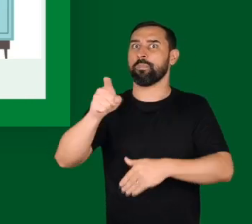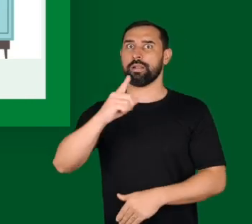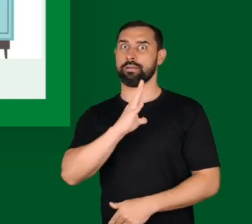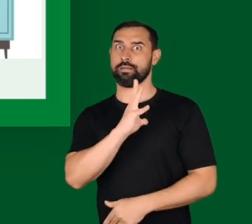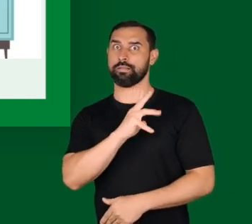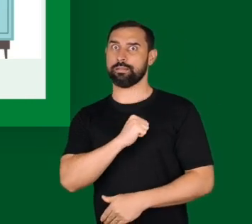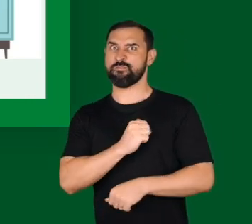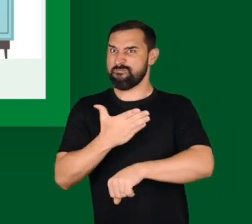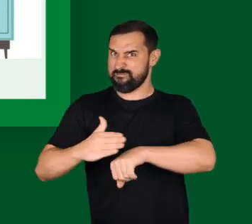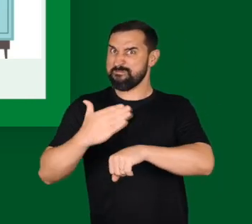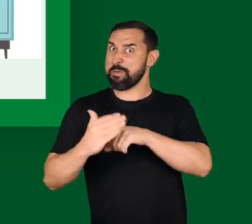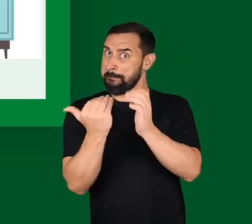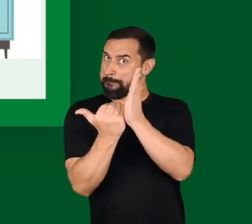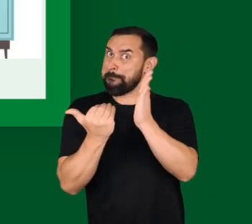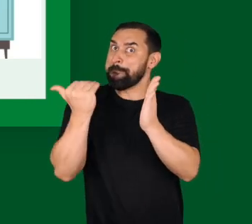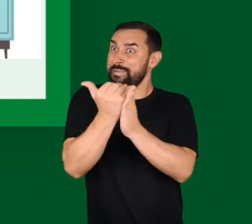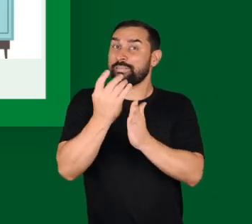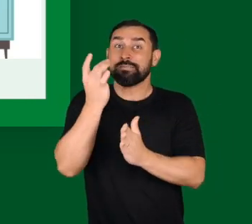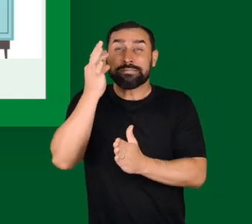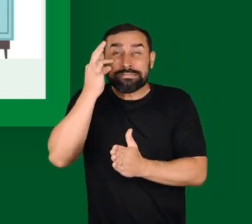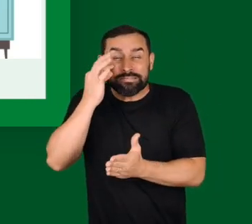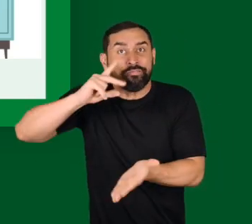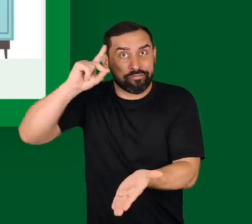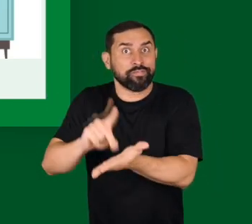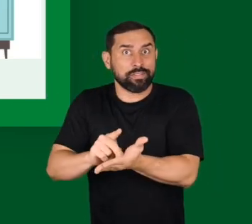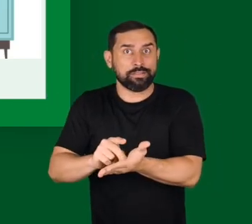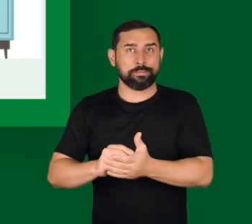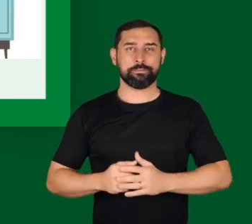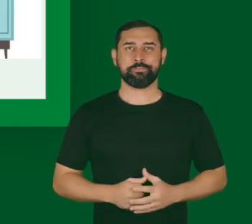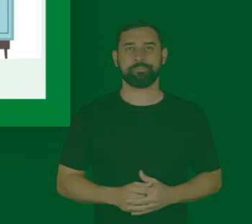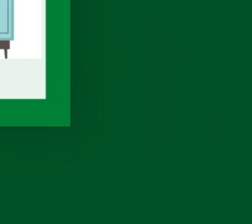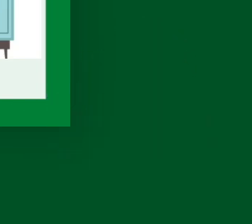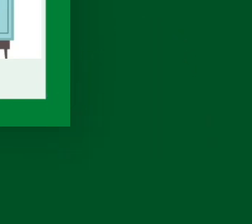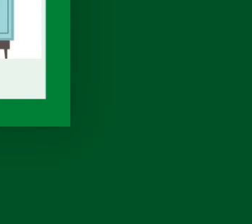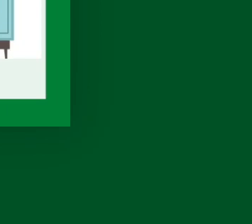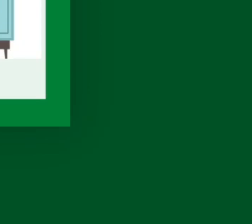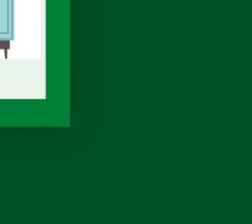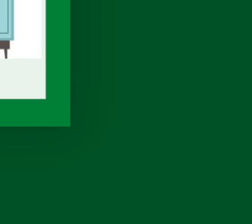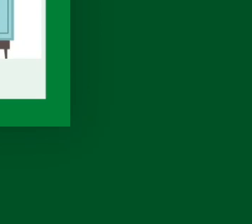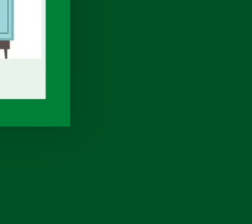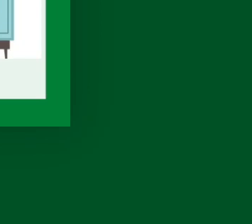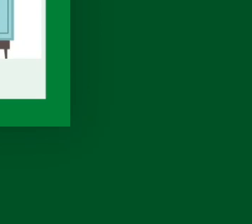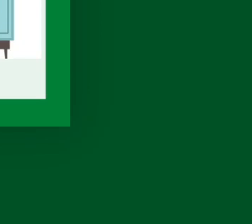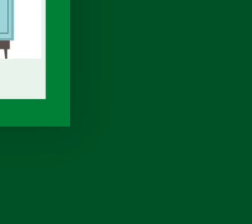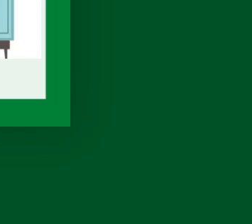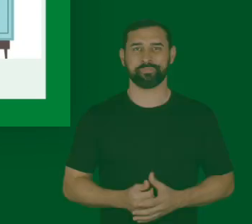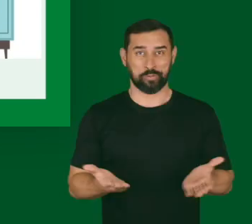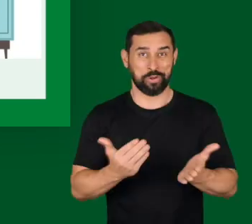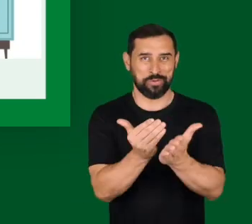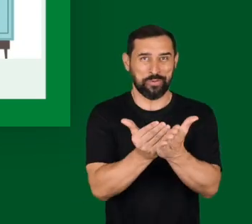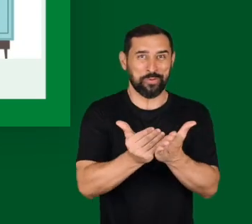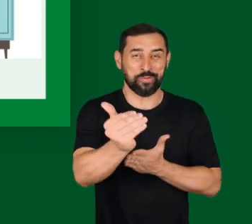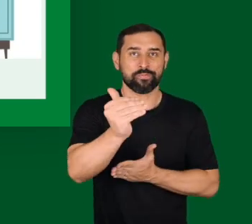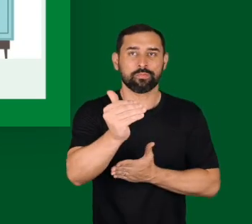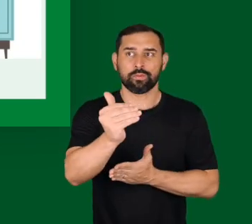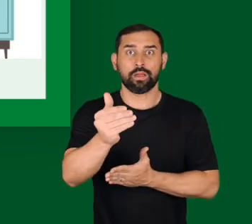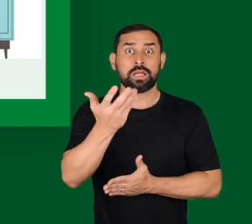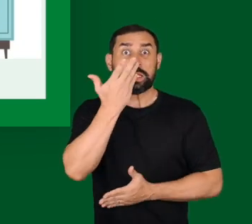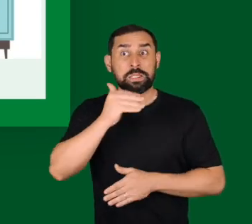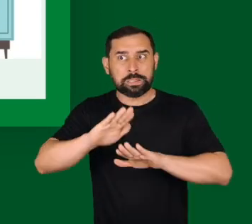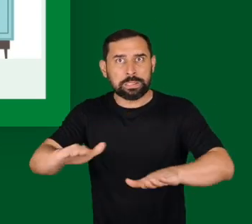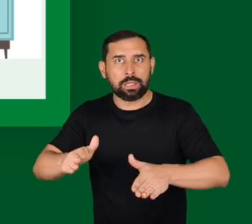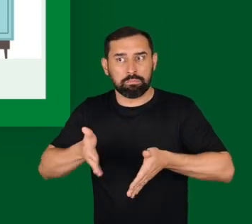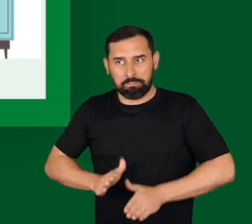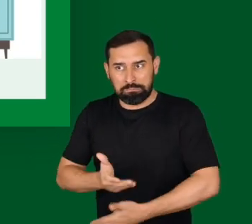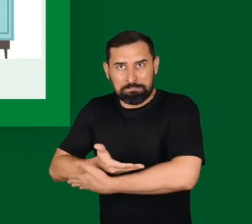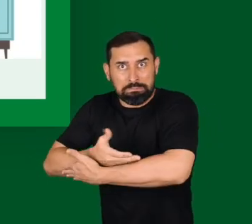durante as atividades práticas que vocês vão desenvolver nos cenários de simulação do SAMU, ok? Então, vamos lá. Crise convulsiva